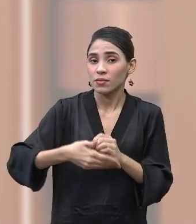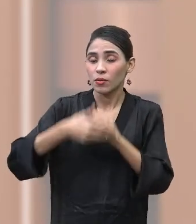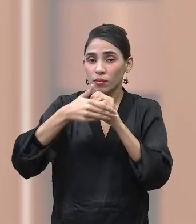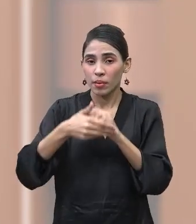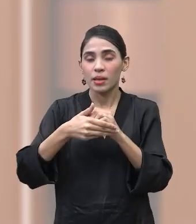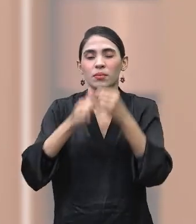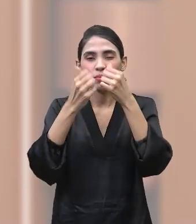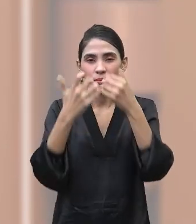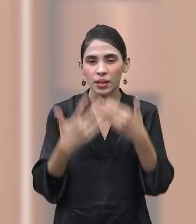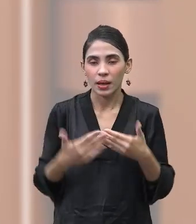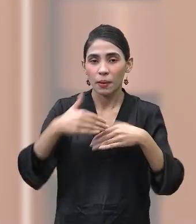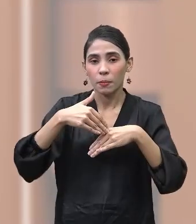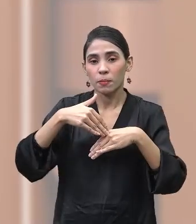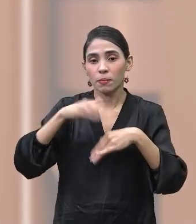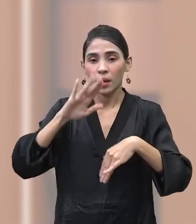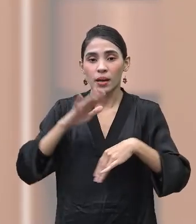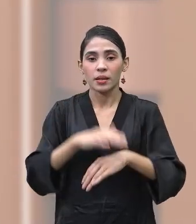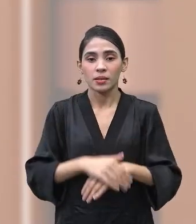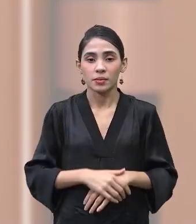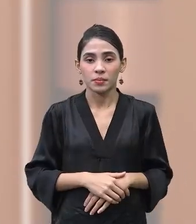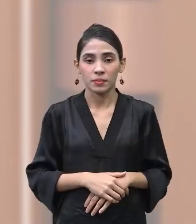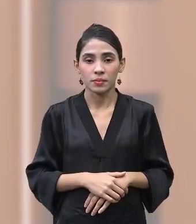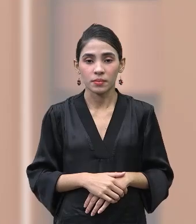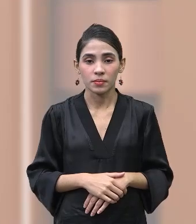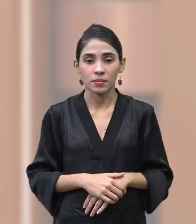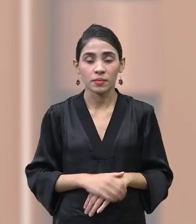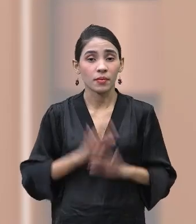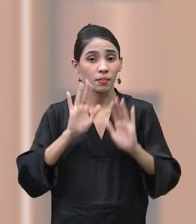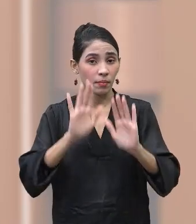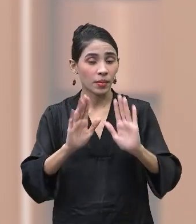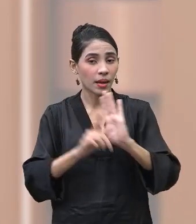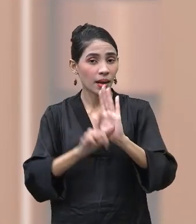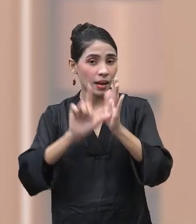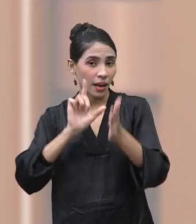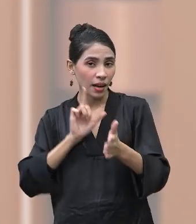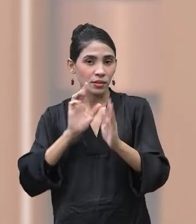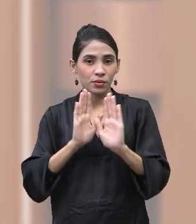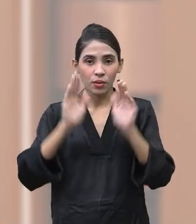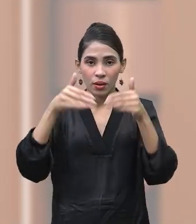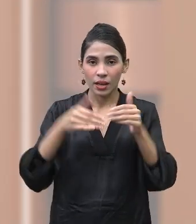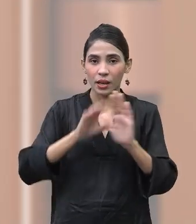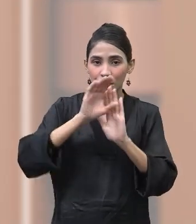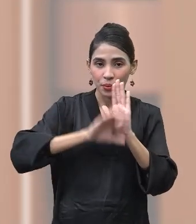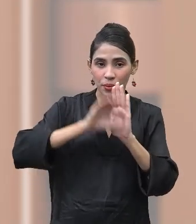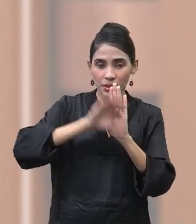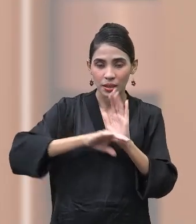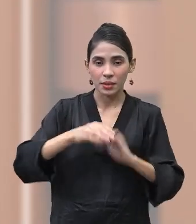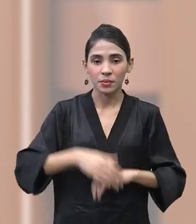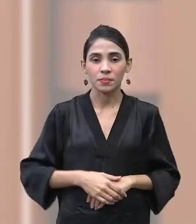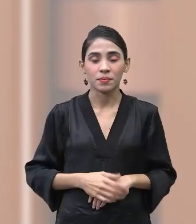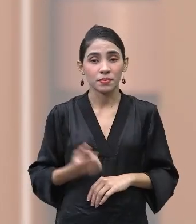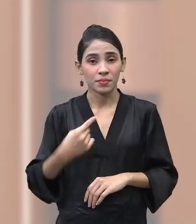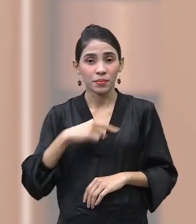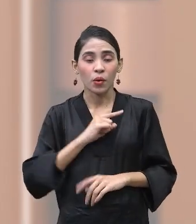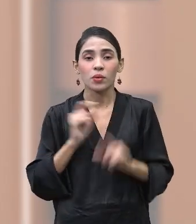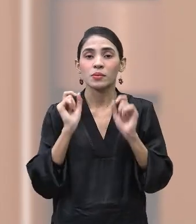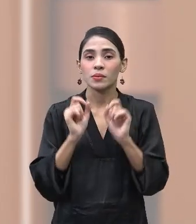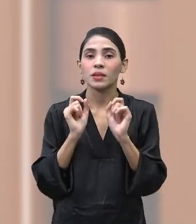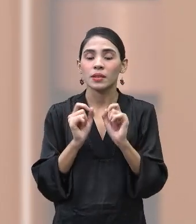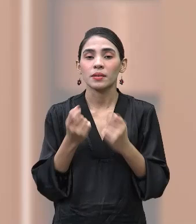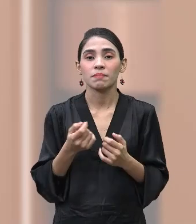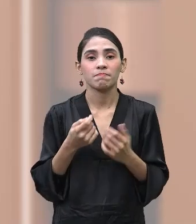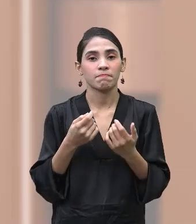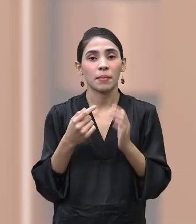falar mais adiante, né? Mas antes de nós falarmos sobre o desenvolvimento sustentável, a gente vai ver aqui